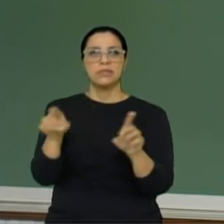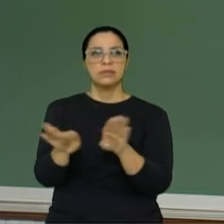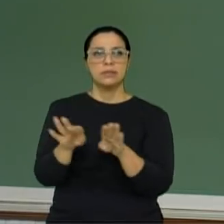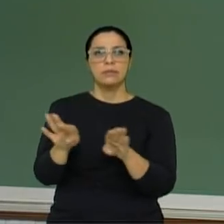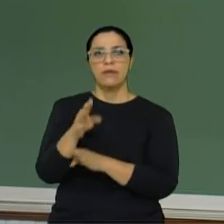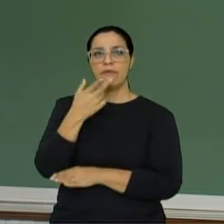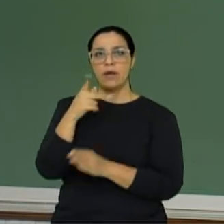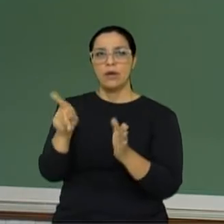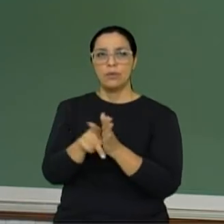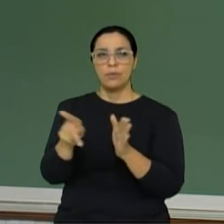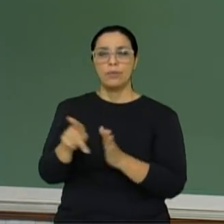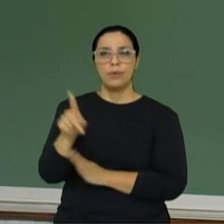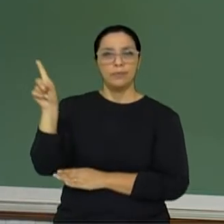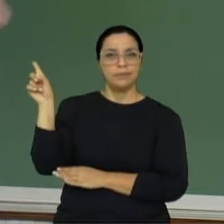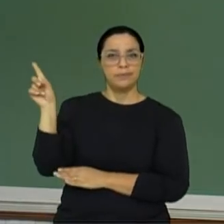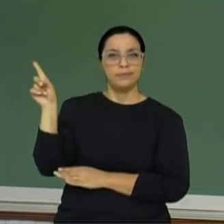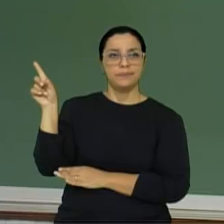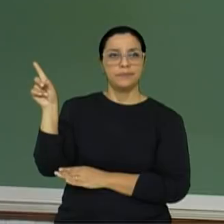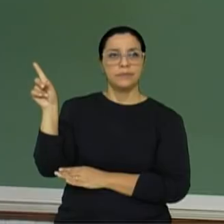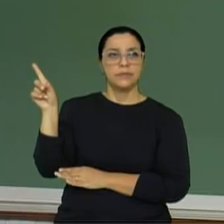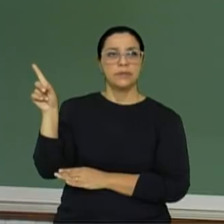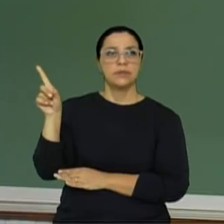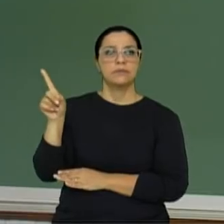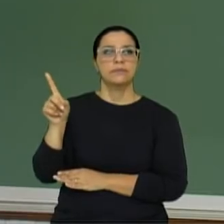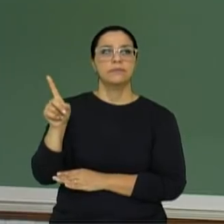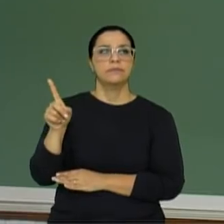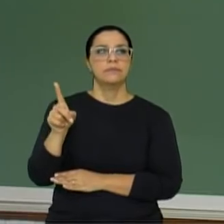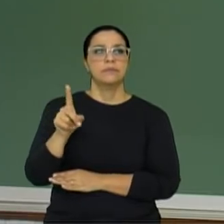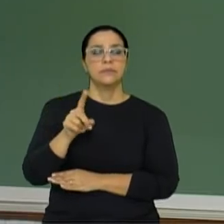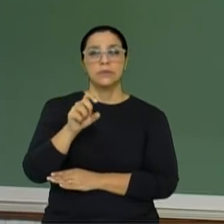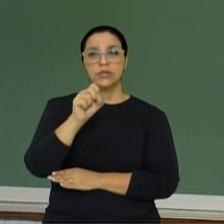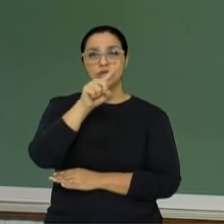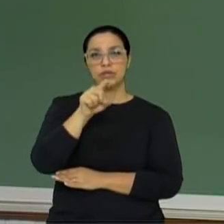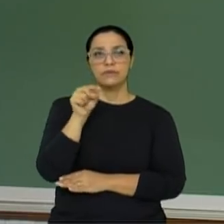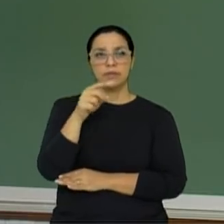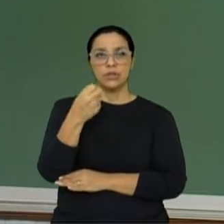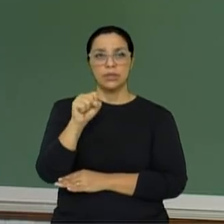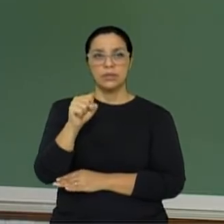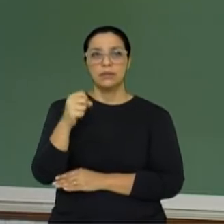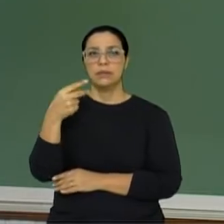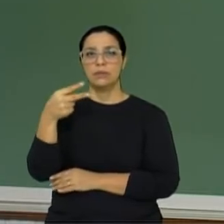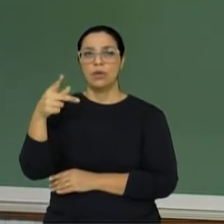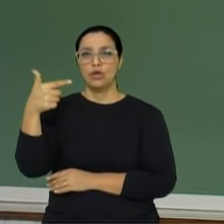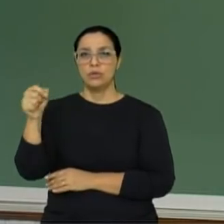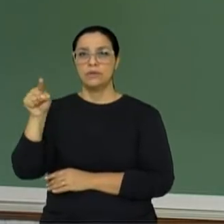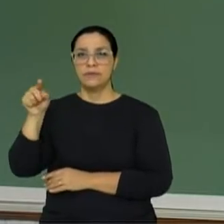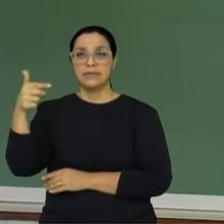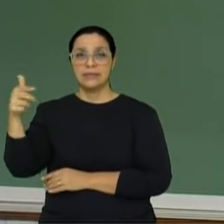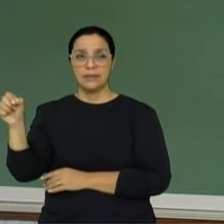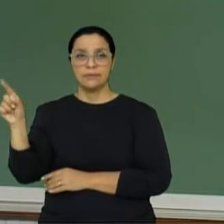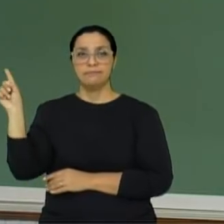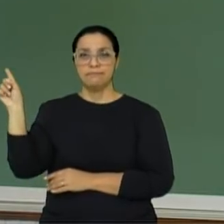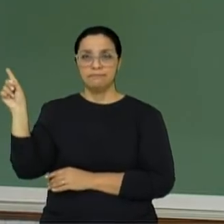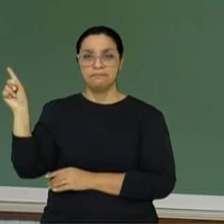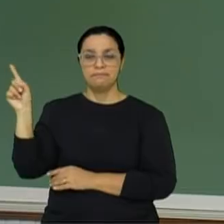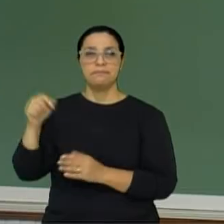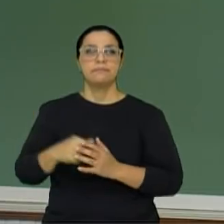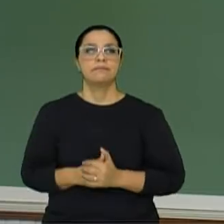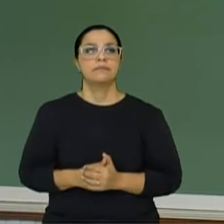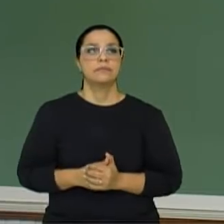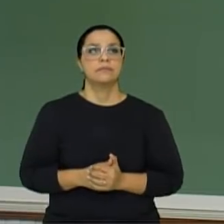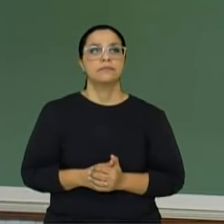que diz que o produto dos meios é igual ao produto dos extremos. Então 80 vezes x está aqui e 100 vezes 200 está aqui. Beleza?